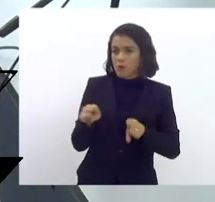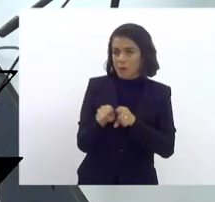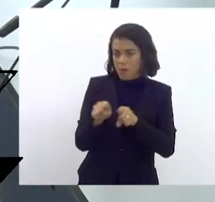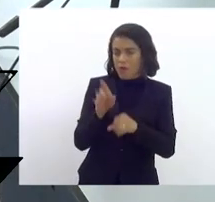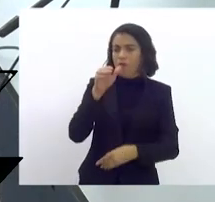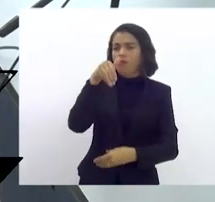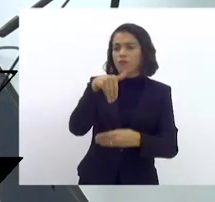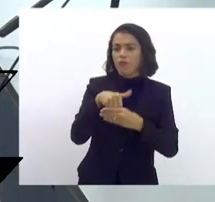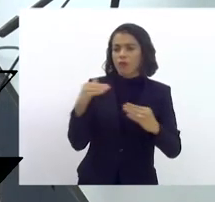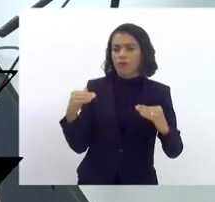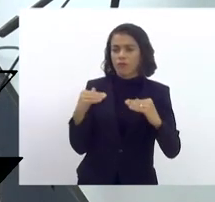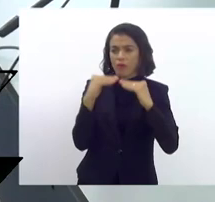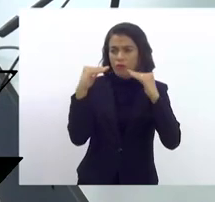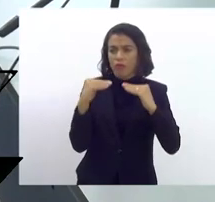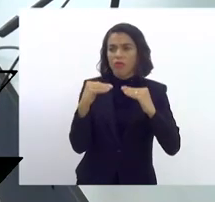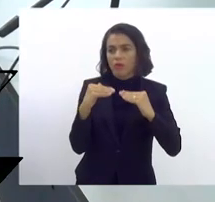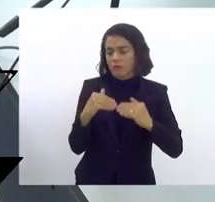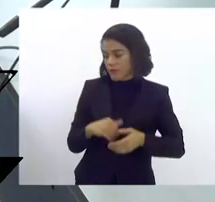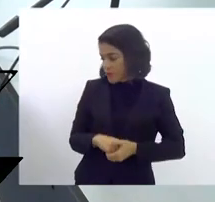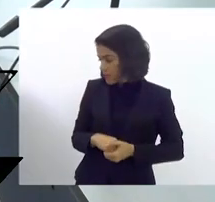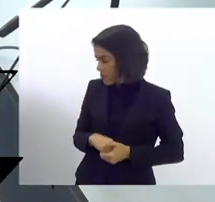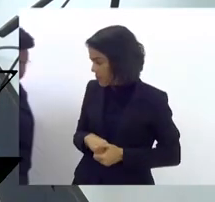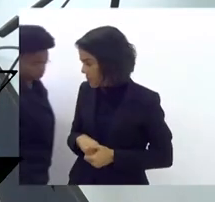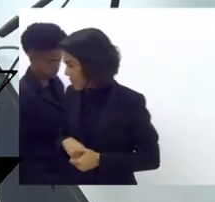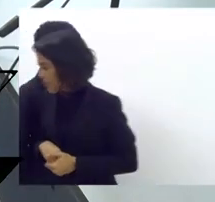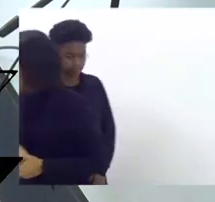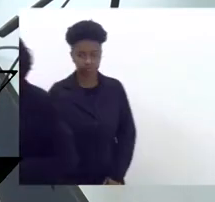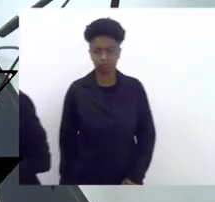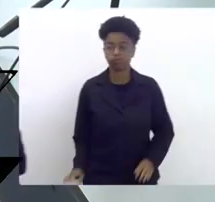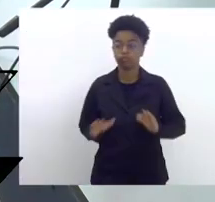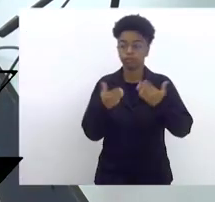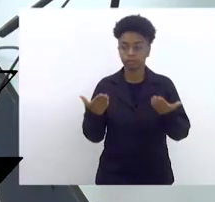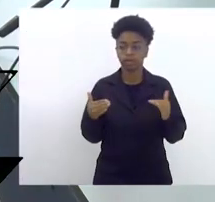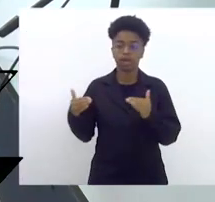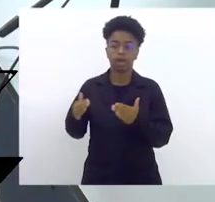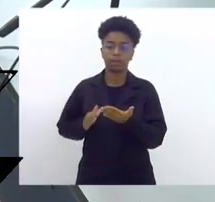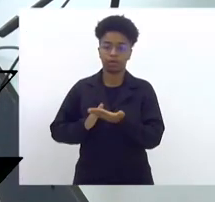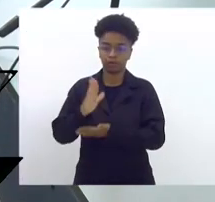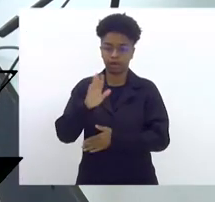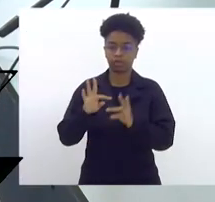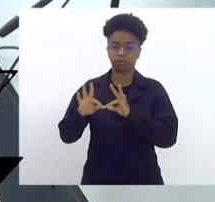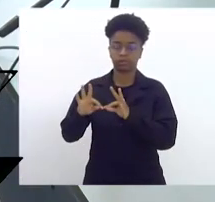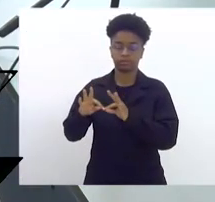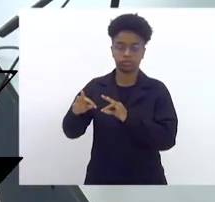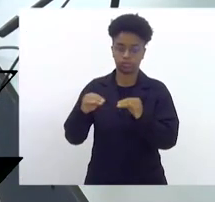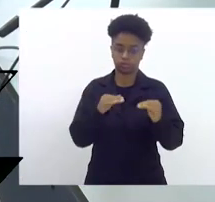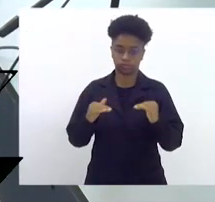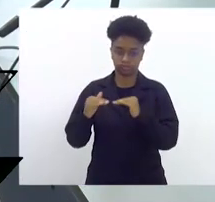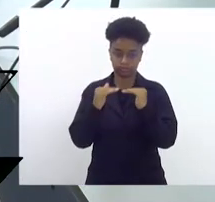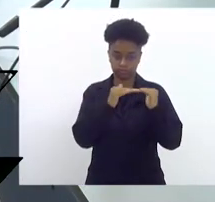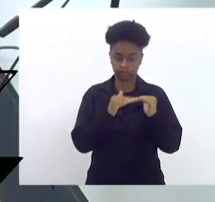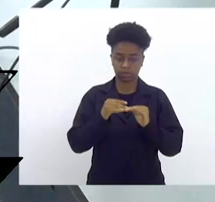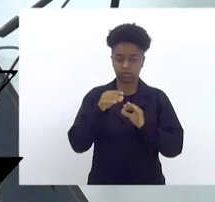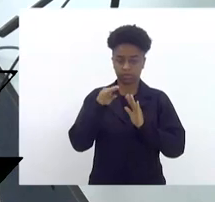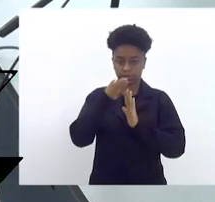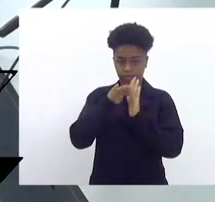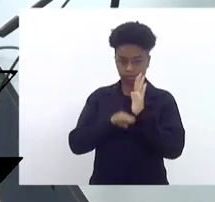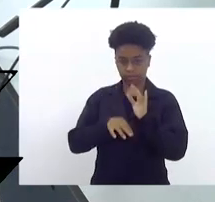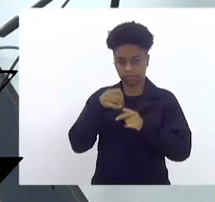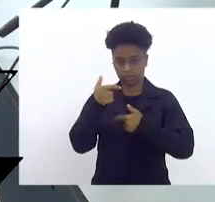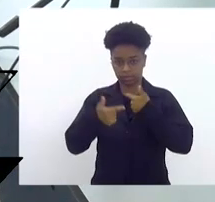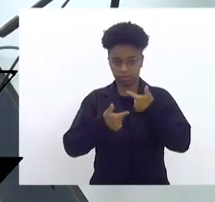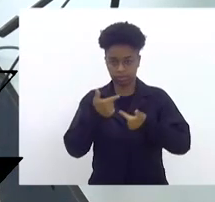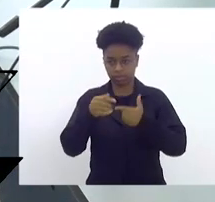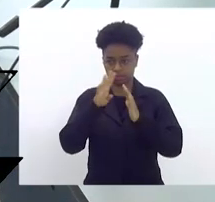meu voto voto favorável então aprovado por unanimidade o presente plano de trabalho da